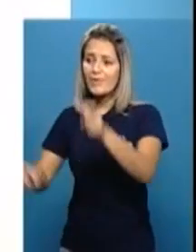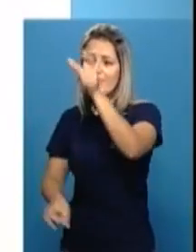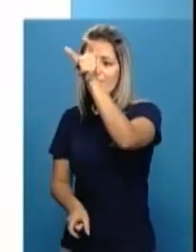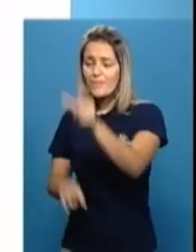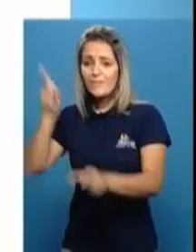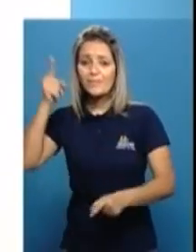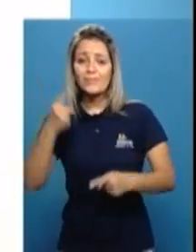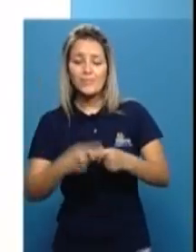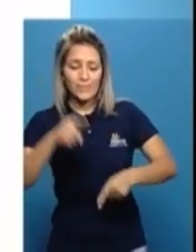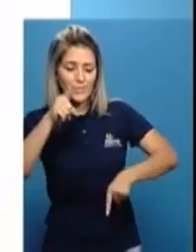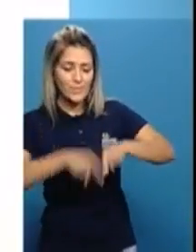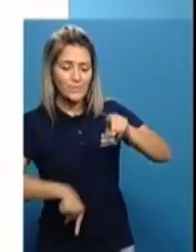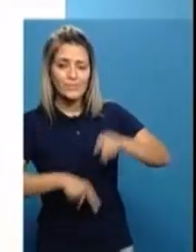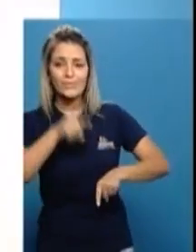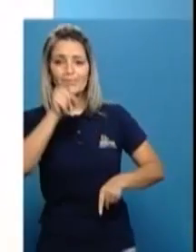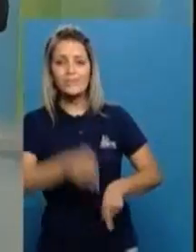baratos.